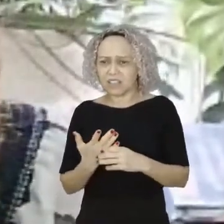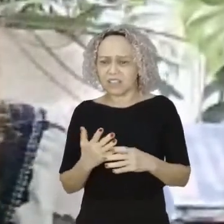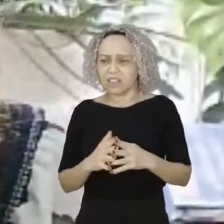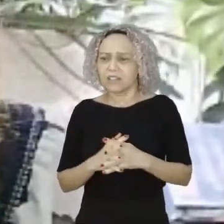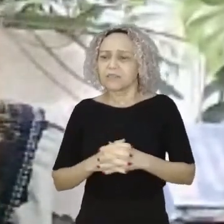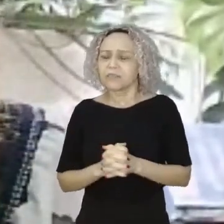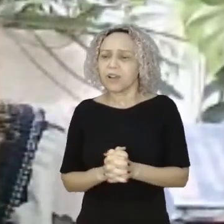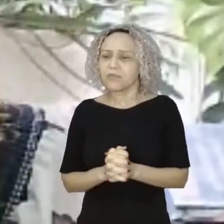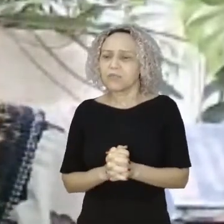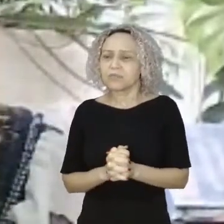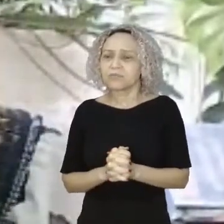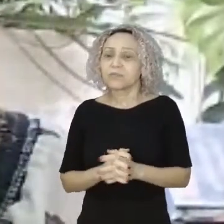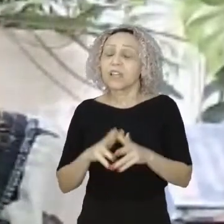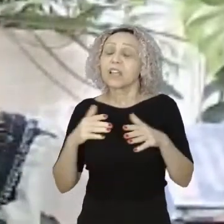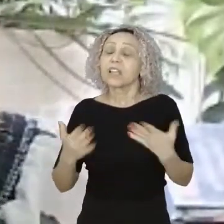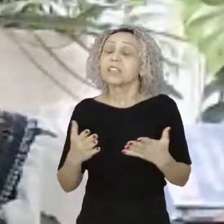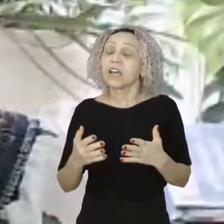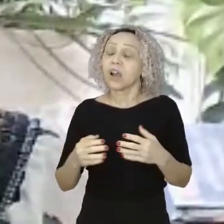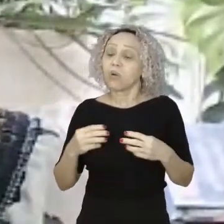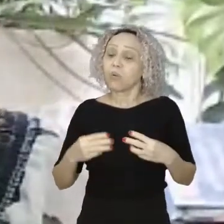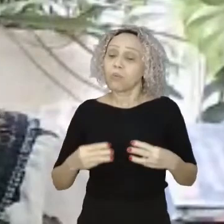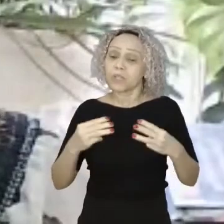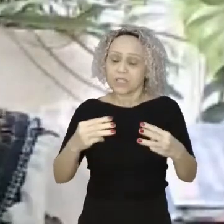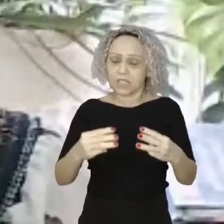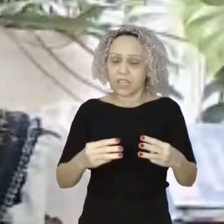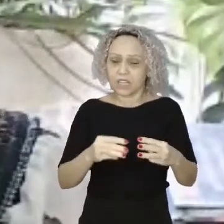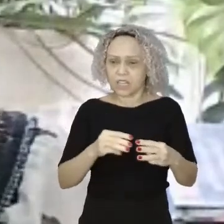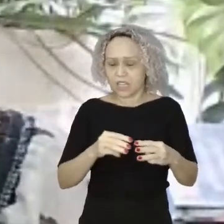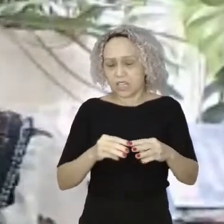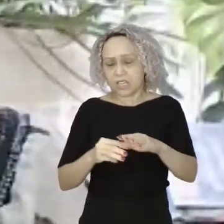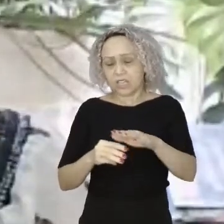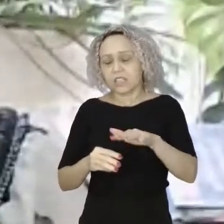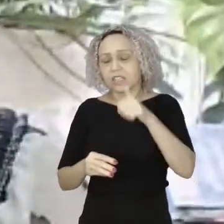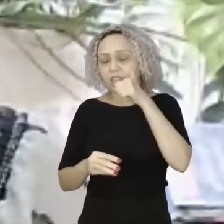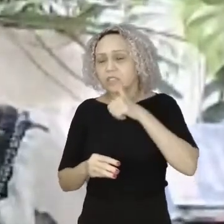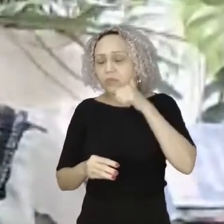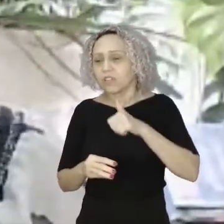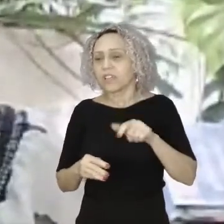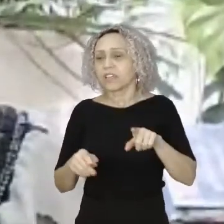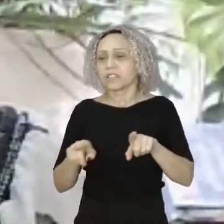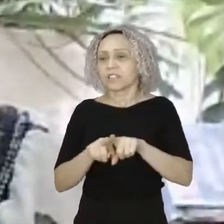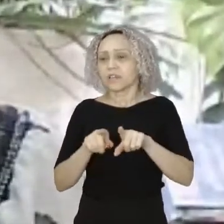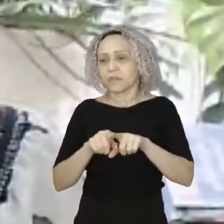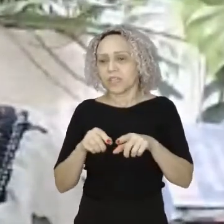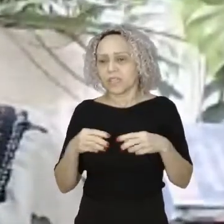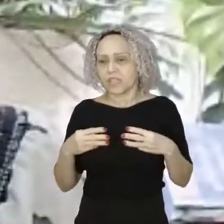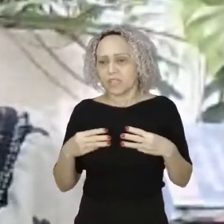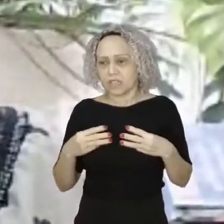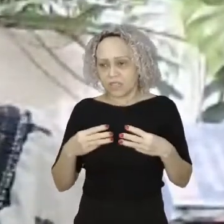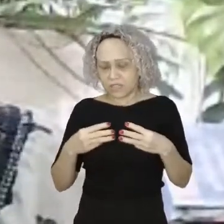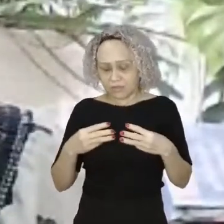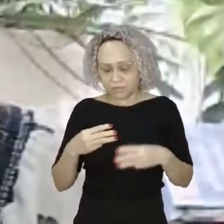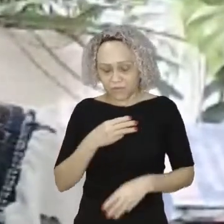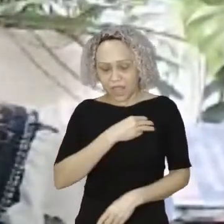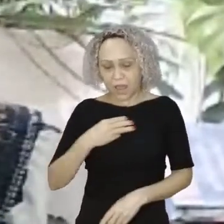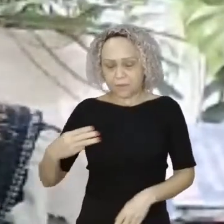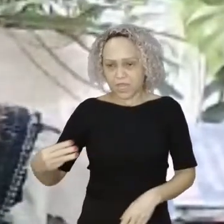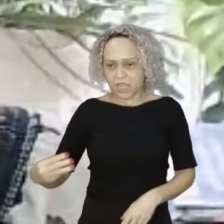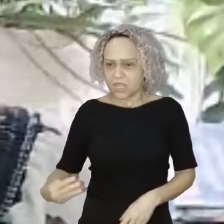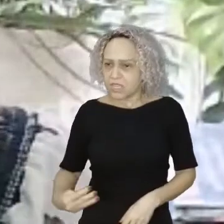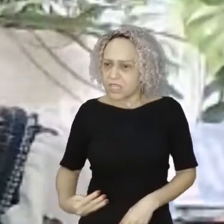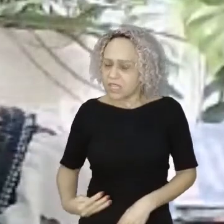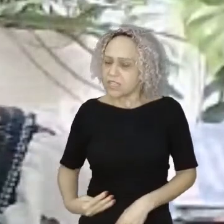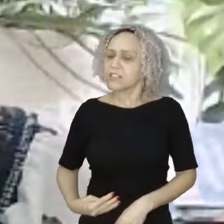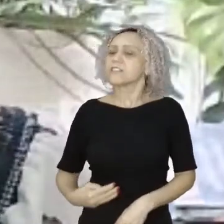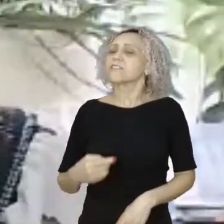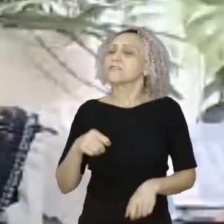que motivou o Ministério das Mulheres e a ministra Cida Gonçalves, que tem na sua carreira um histórico de